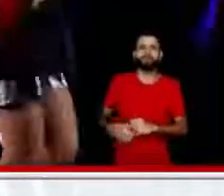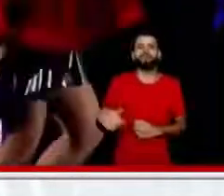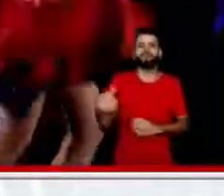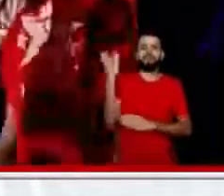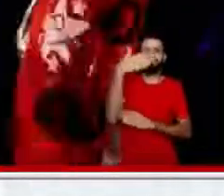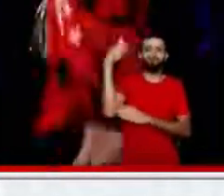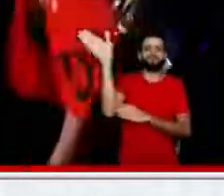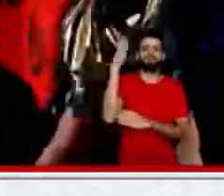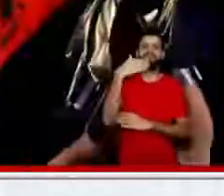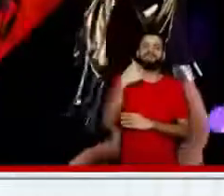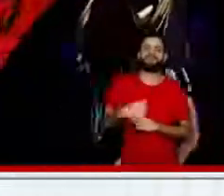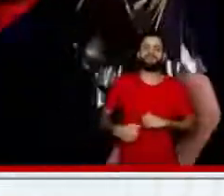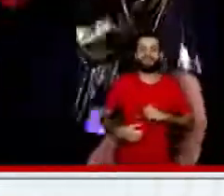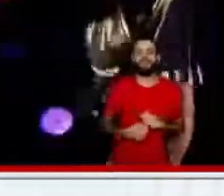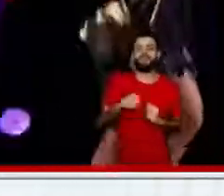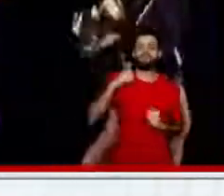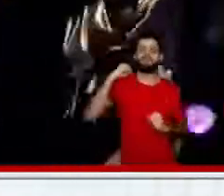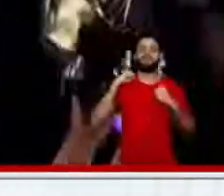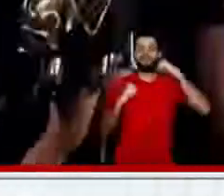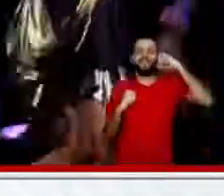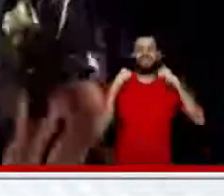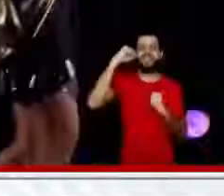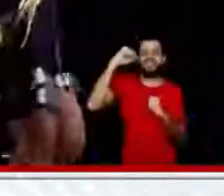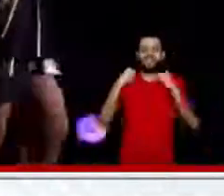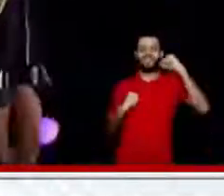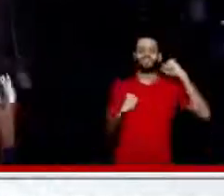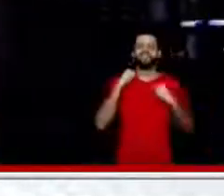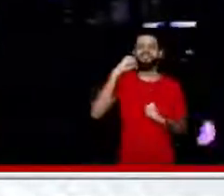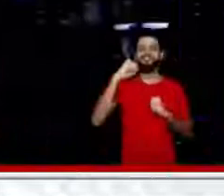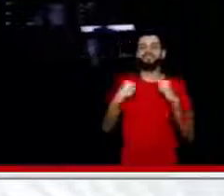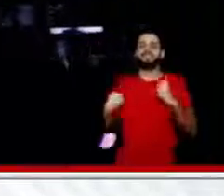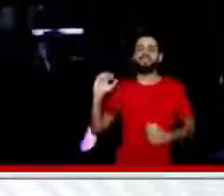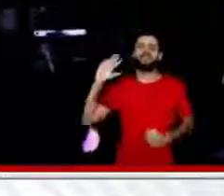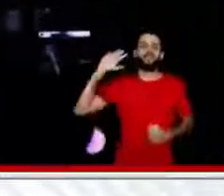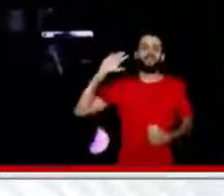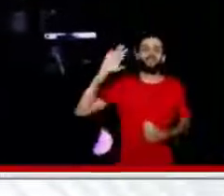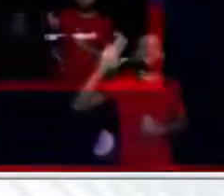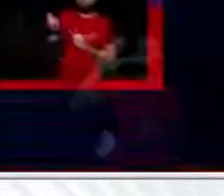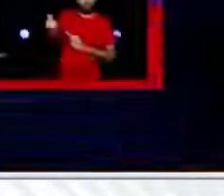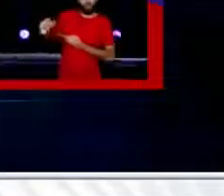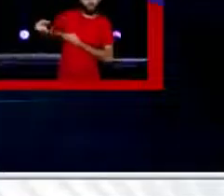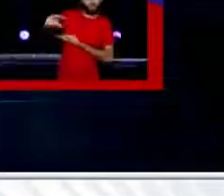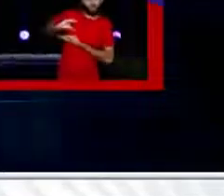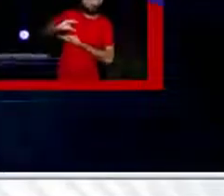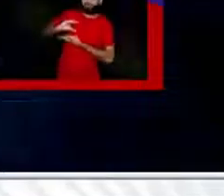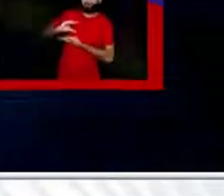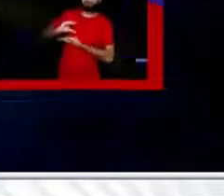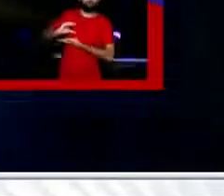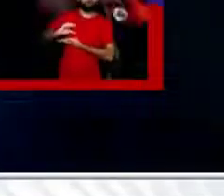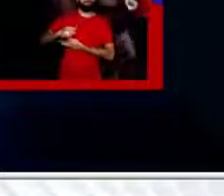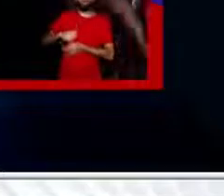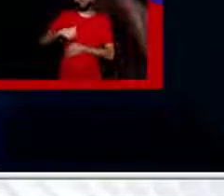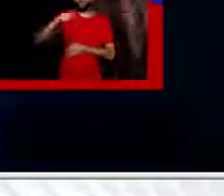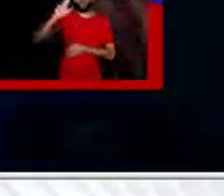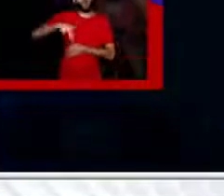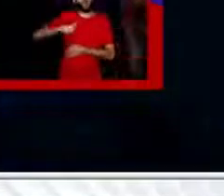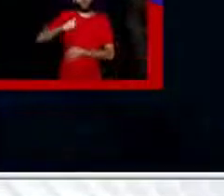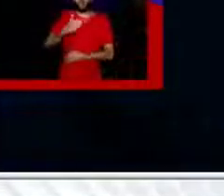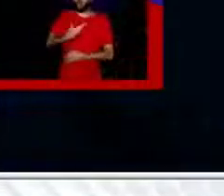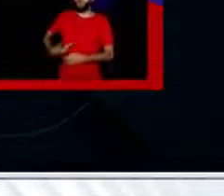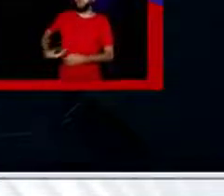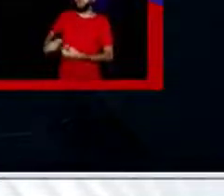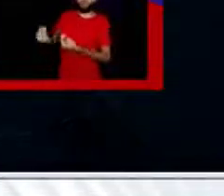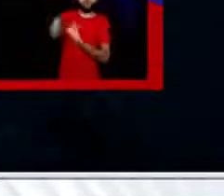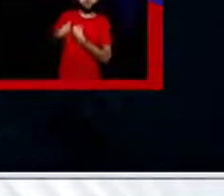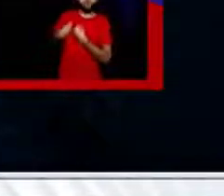partidária nos eventos onde são custeados com recurso público. O recurso público é para as pessoas possam se divertir, elas possam ter acesso a